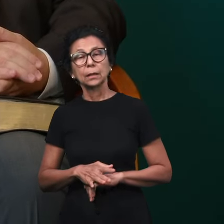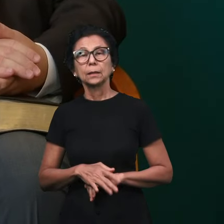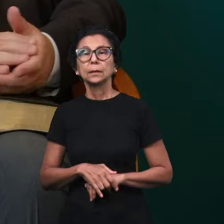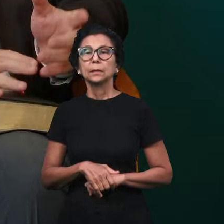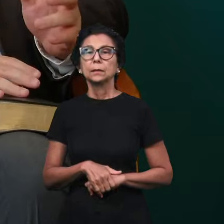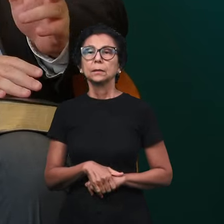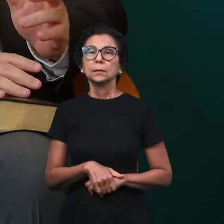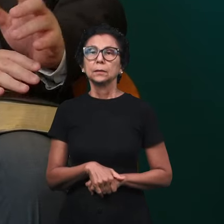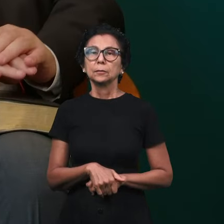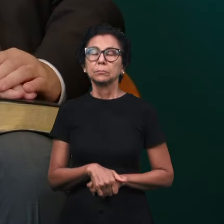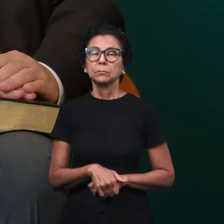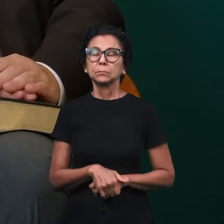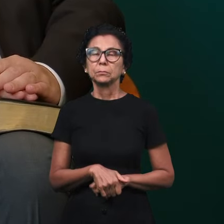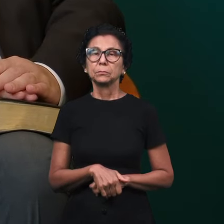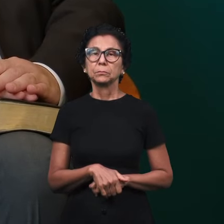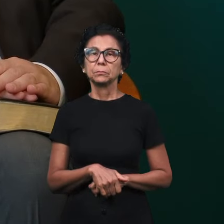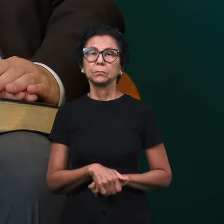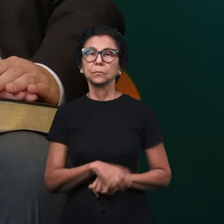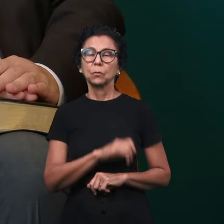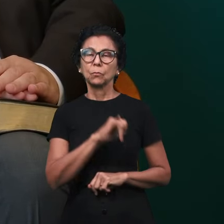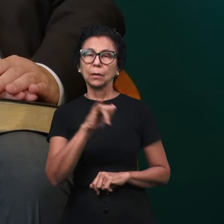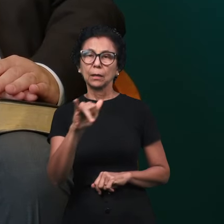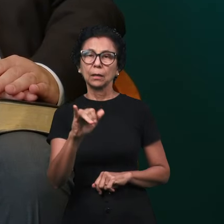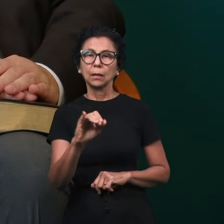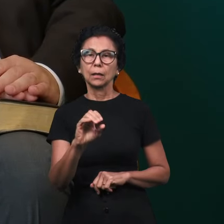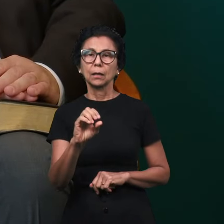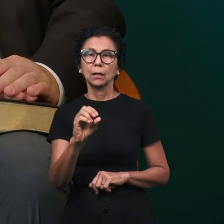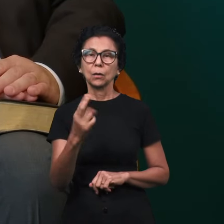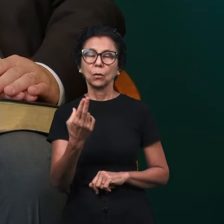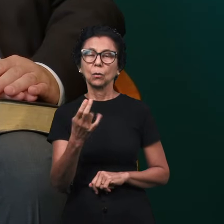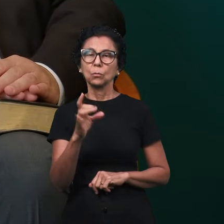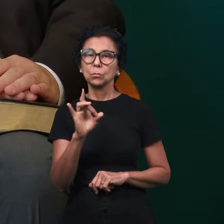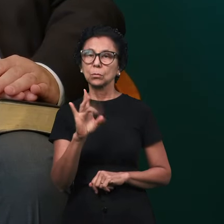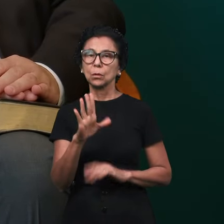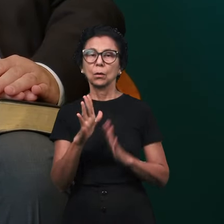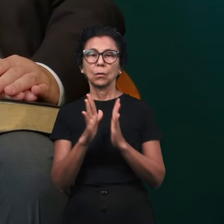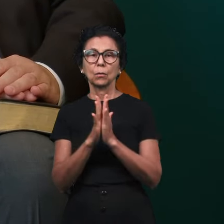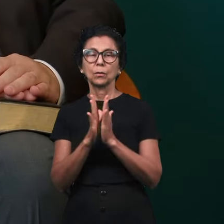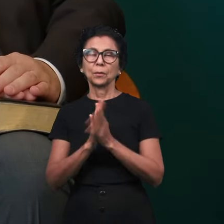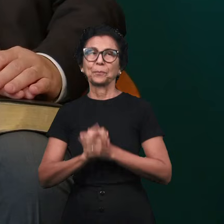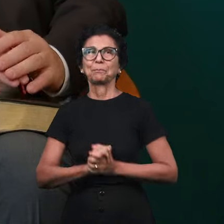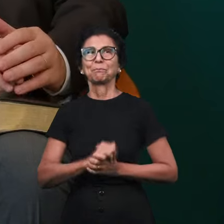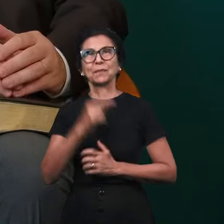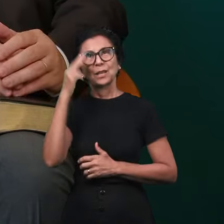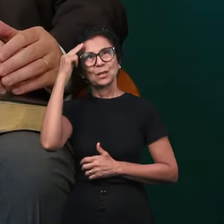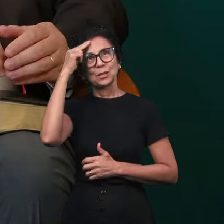bem. Eu queria dar um auxílio para os irmãos também, porque sonho é um tema